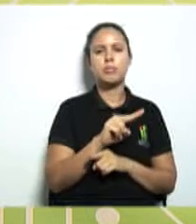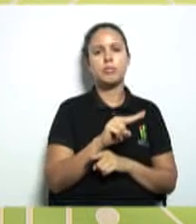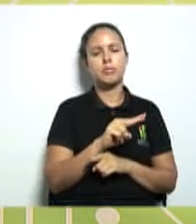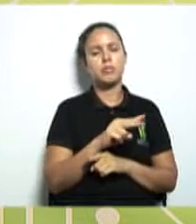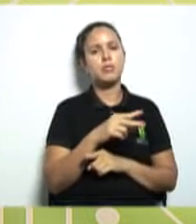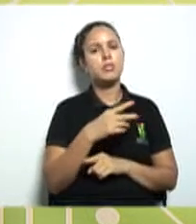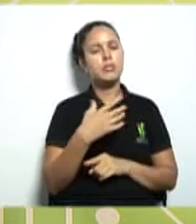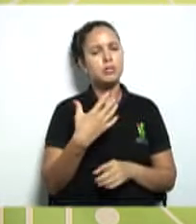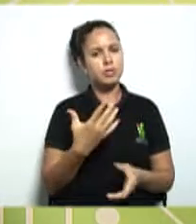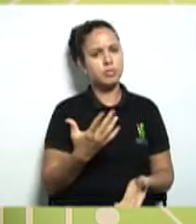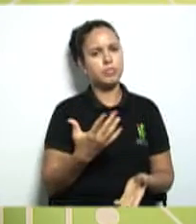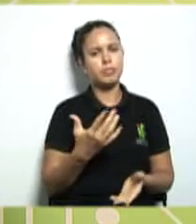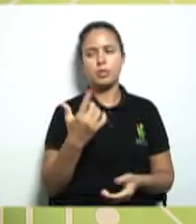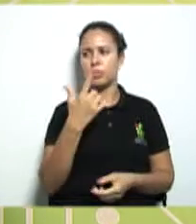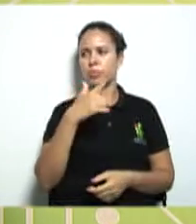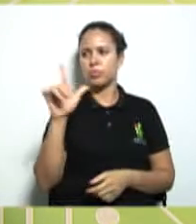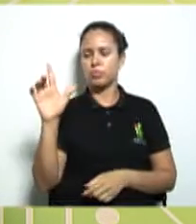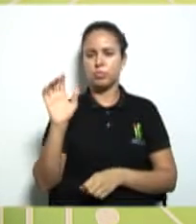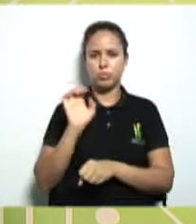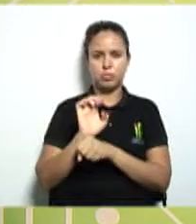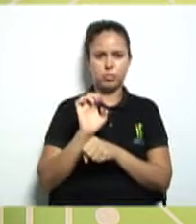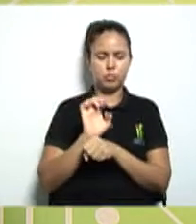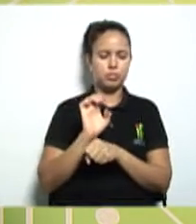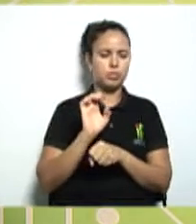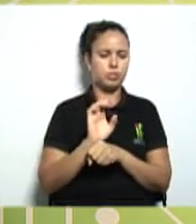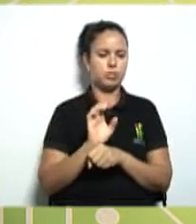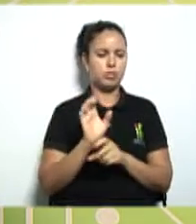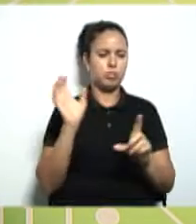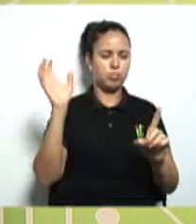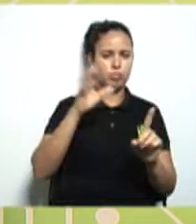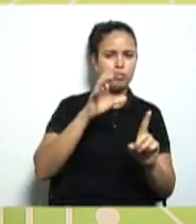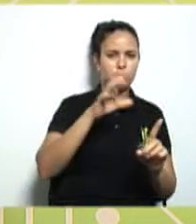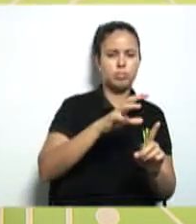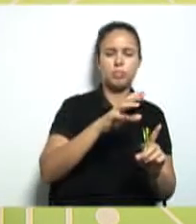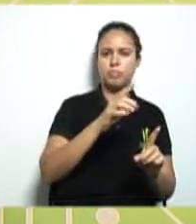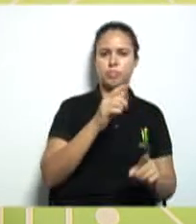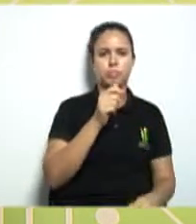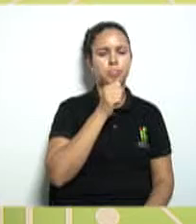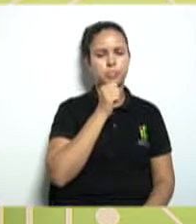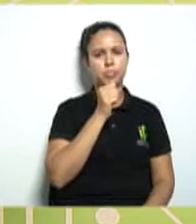essa interferência aqui do Estado dentro do seu funcionamento.